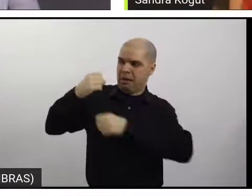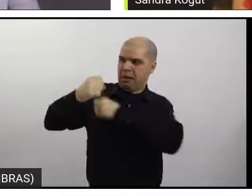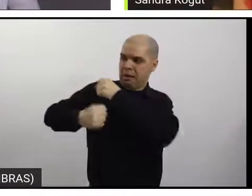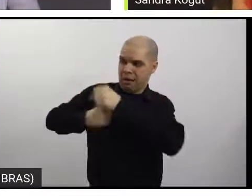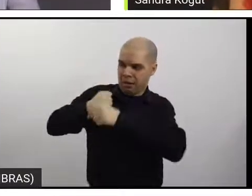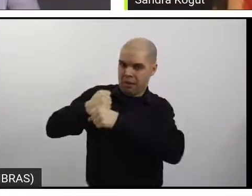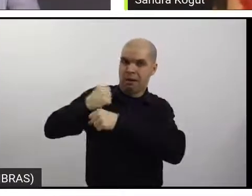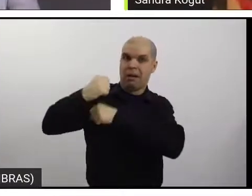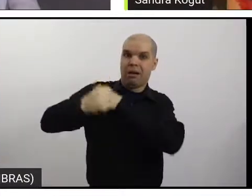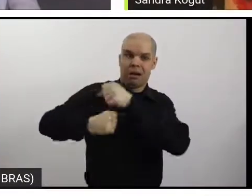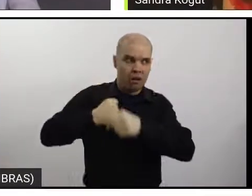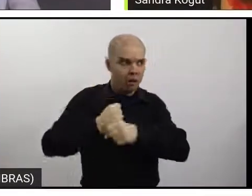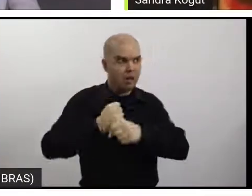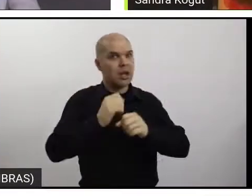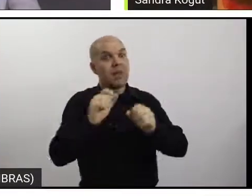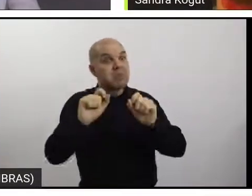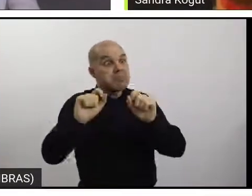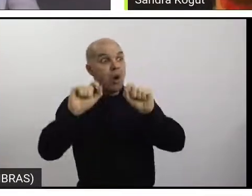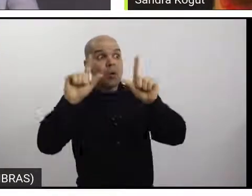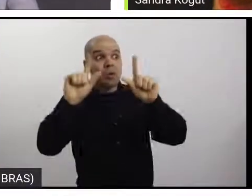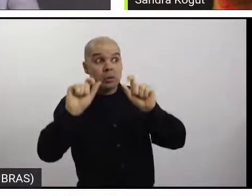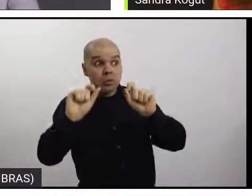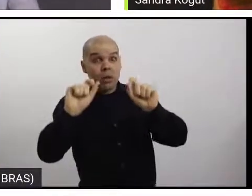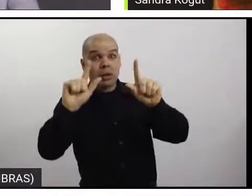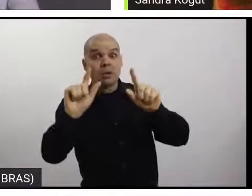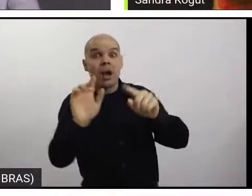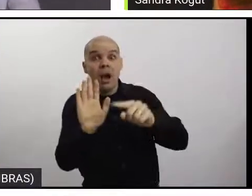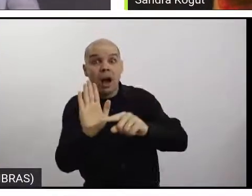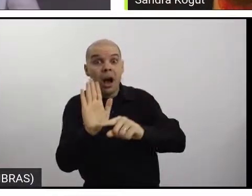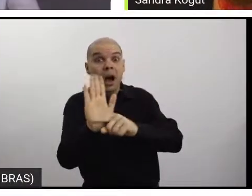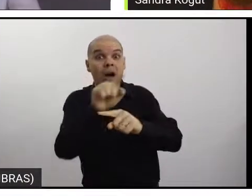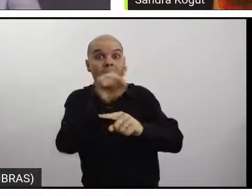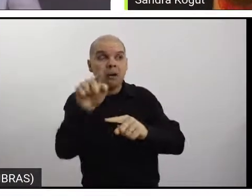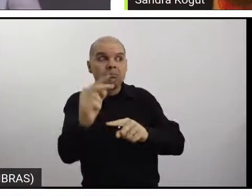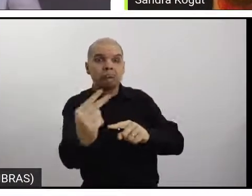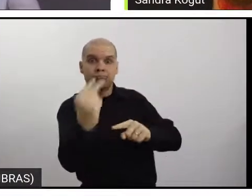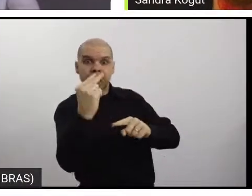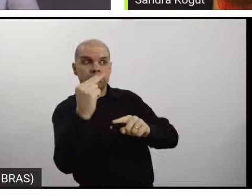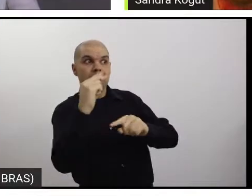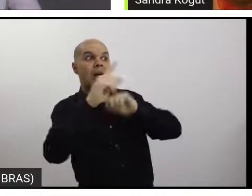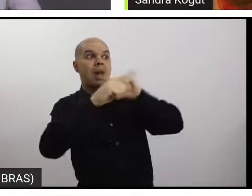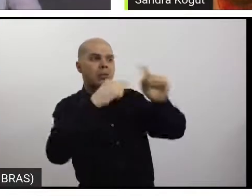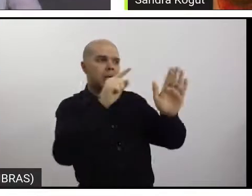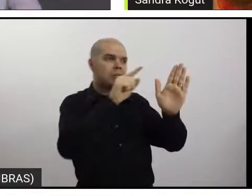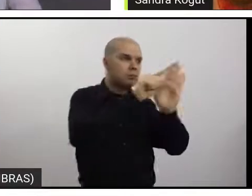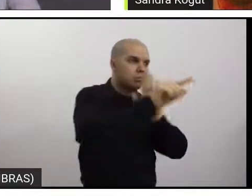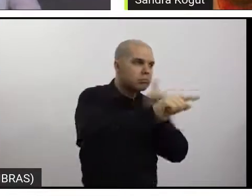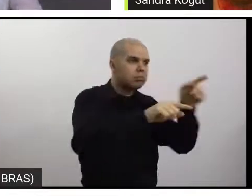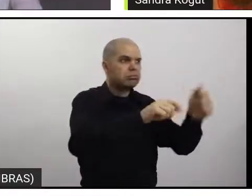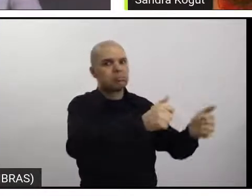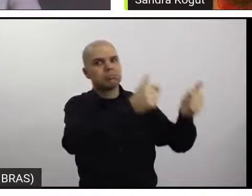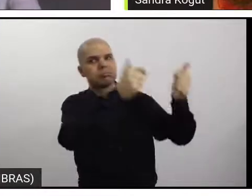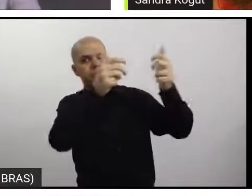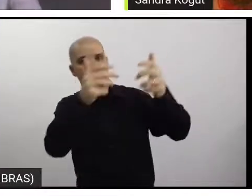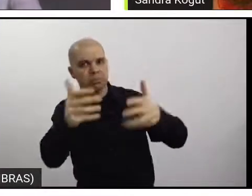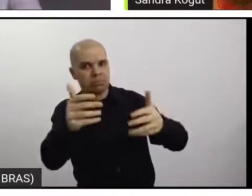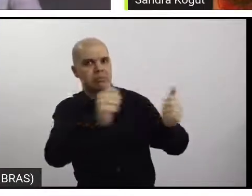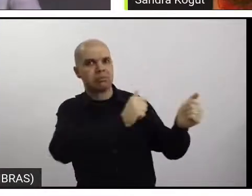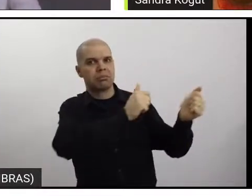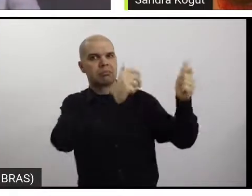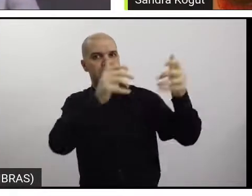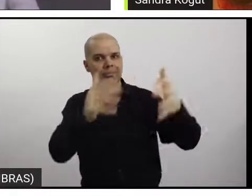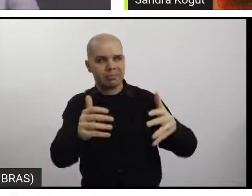Mais ou menos. Mas porque também me fez sentido essa questão temporal, dentro, ouvindo sempre